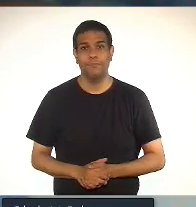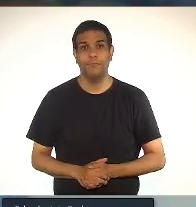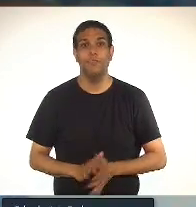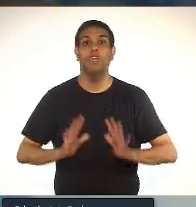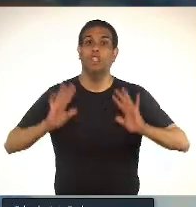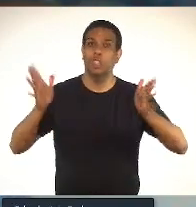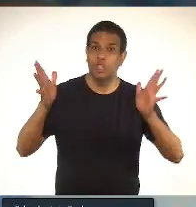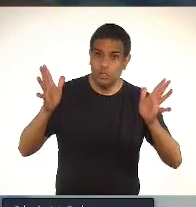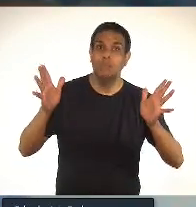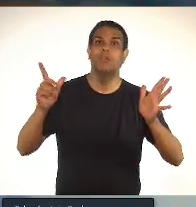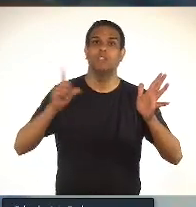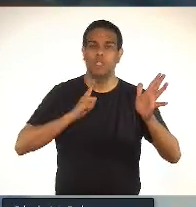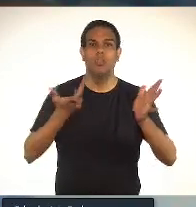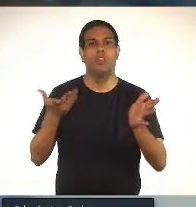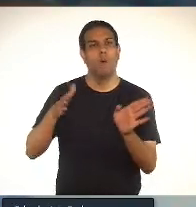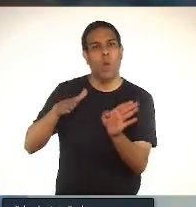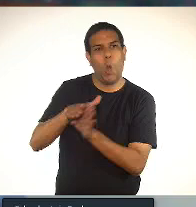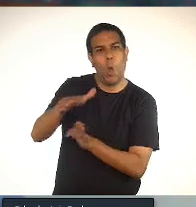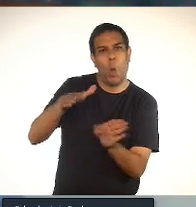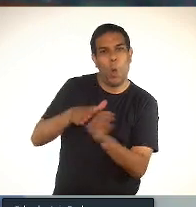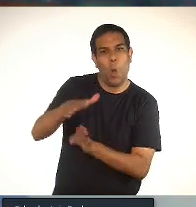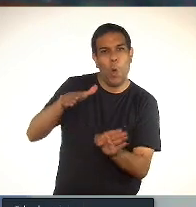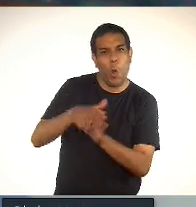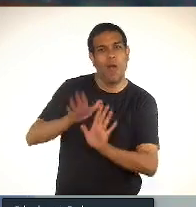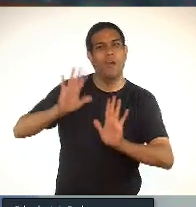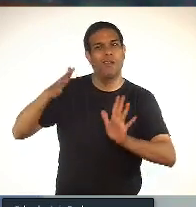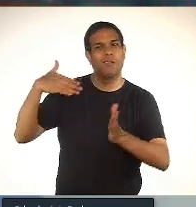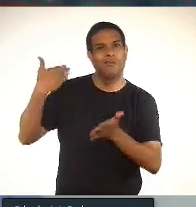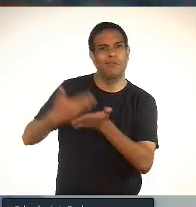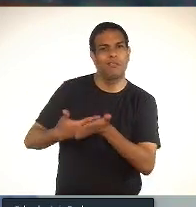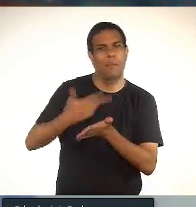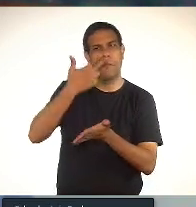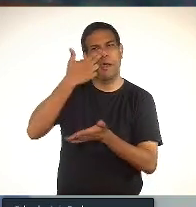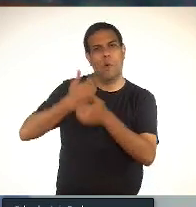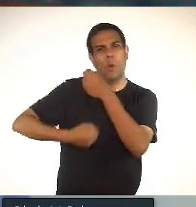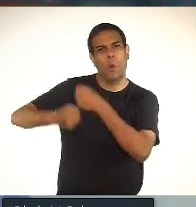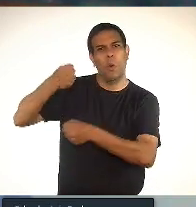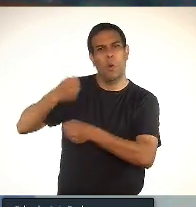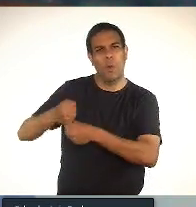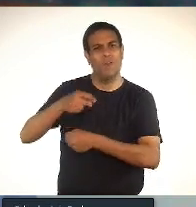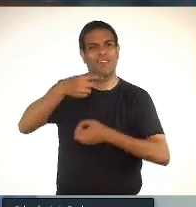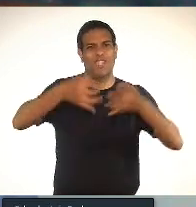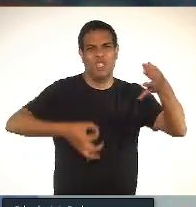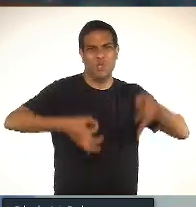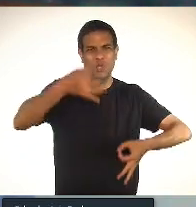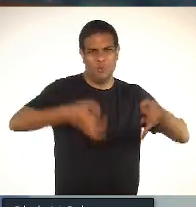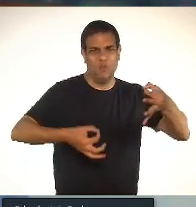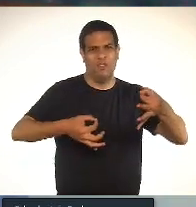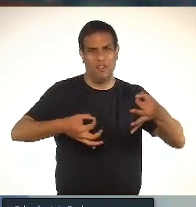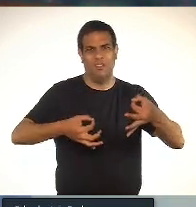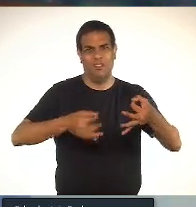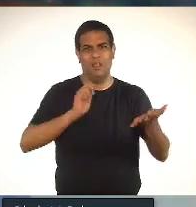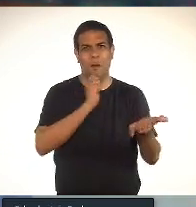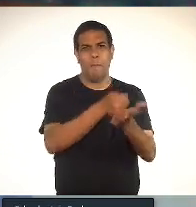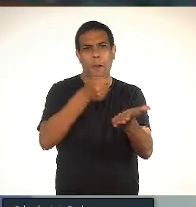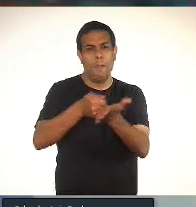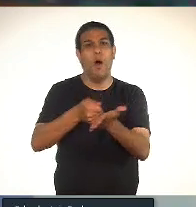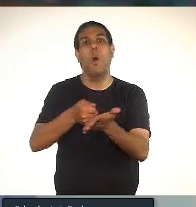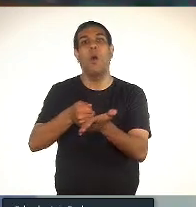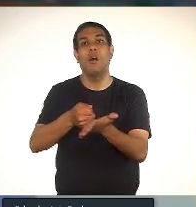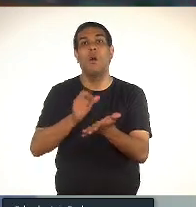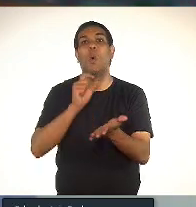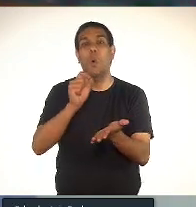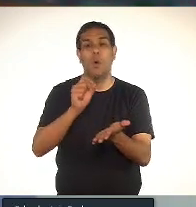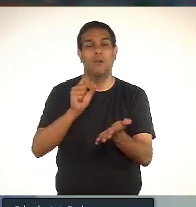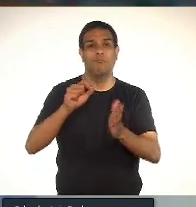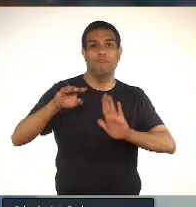já tem uma recomendação, ano passado, do Tribunal de Contas, que nos